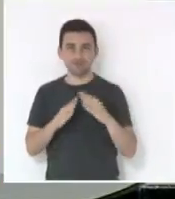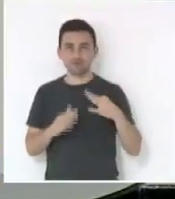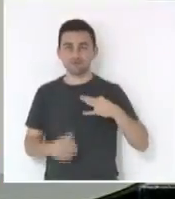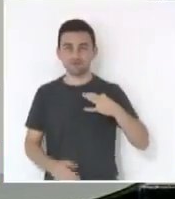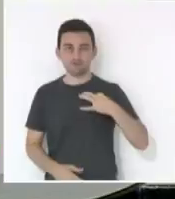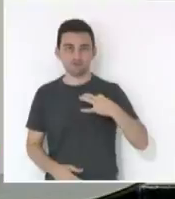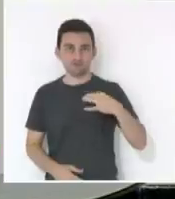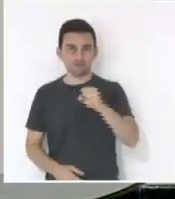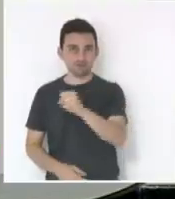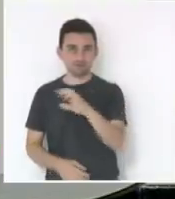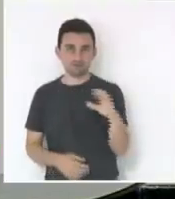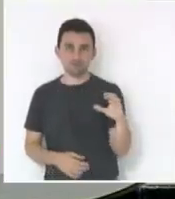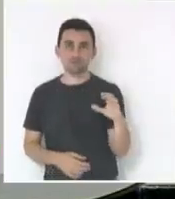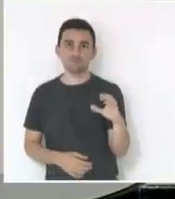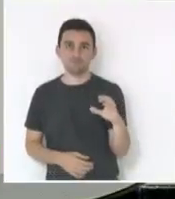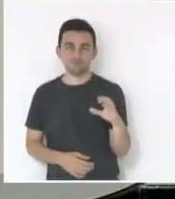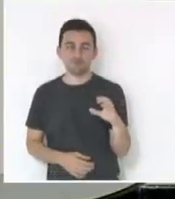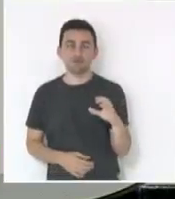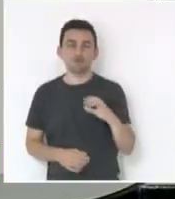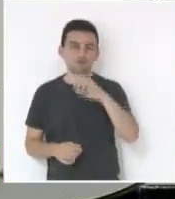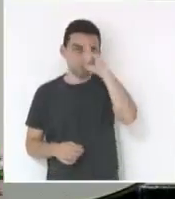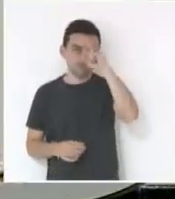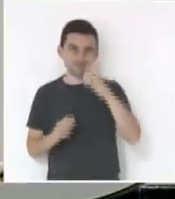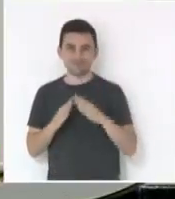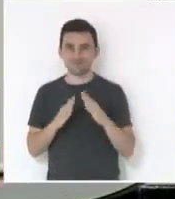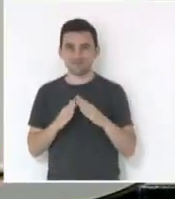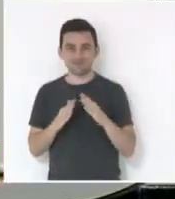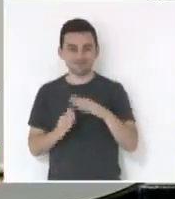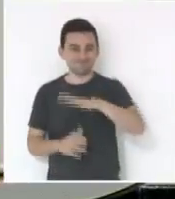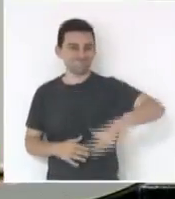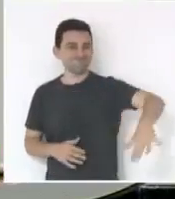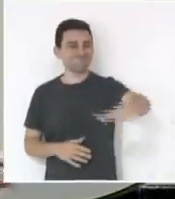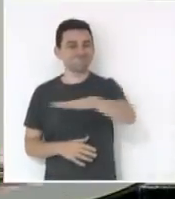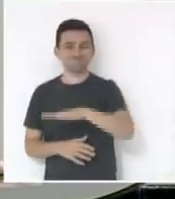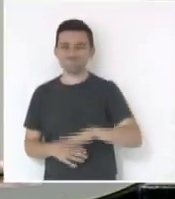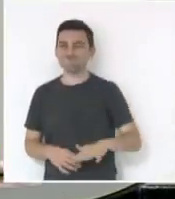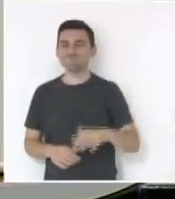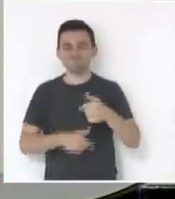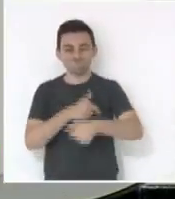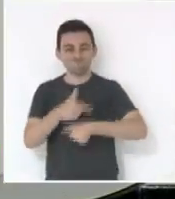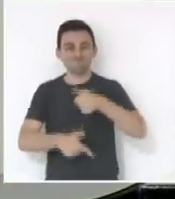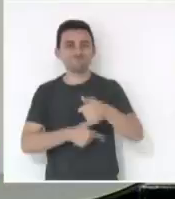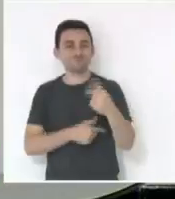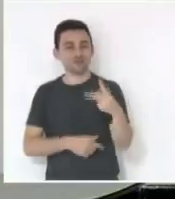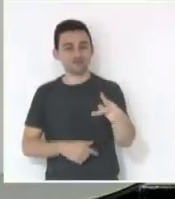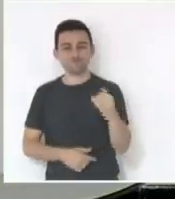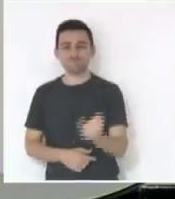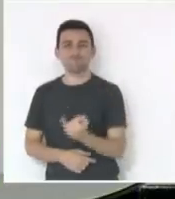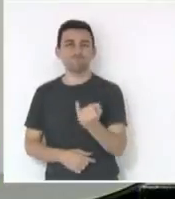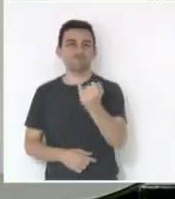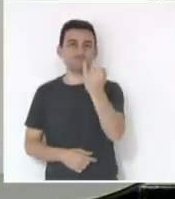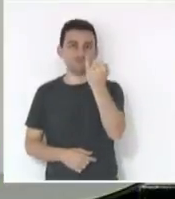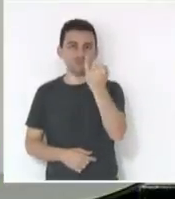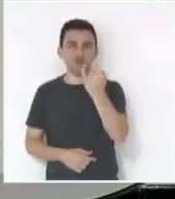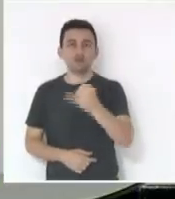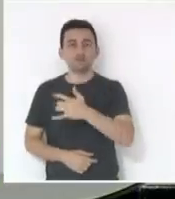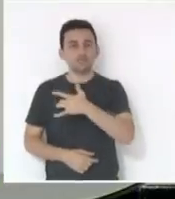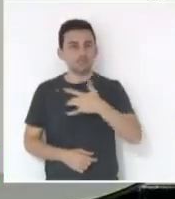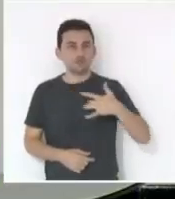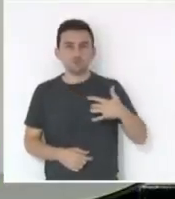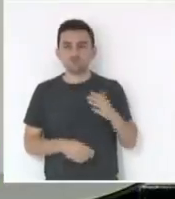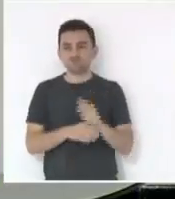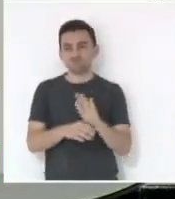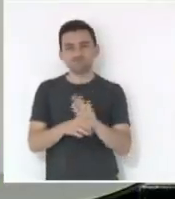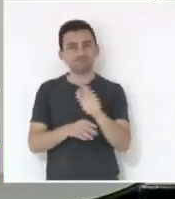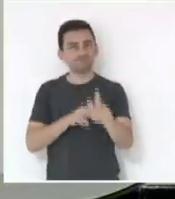Santa Catarina. Esses hospitais que fazem um trabalho tão importante na saúde dos